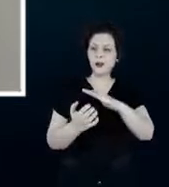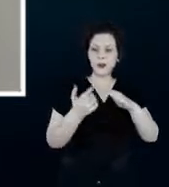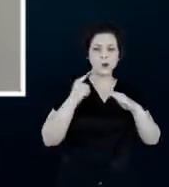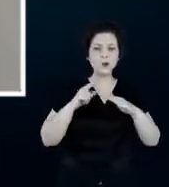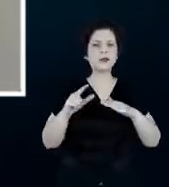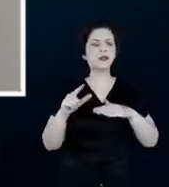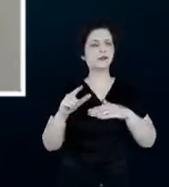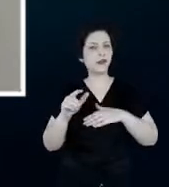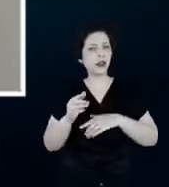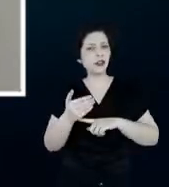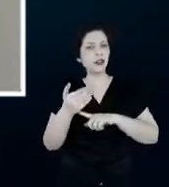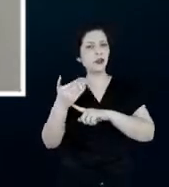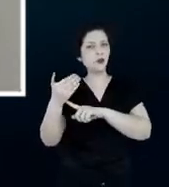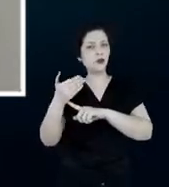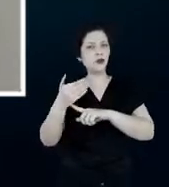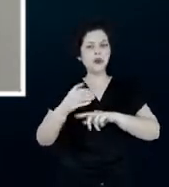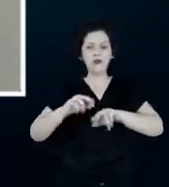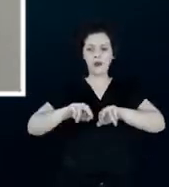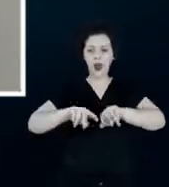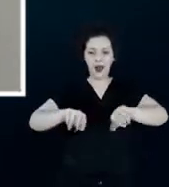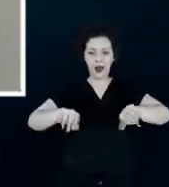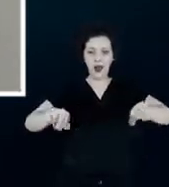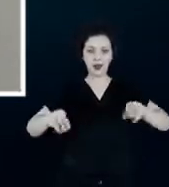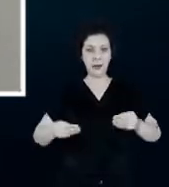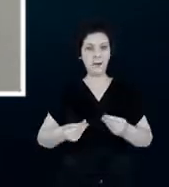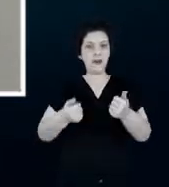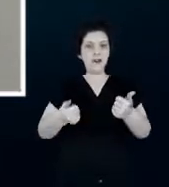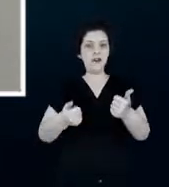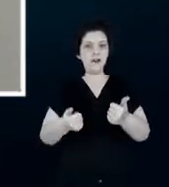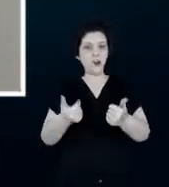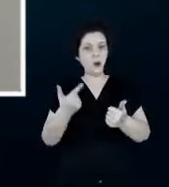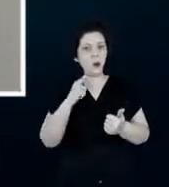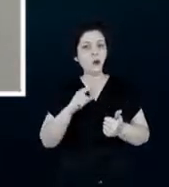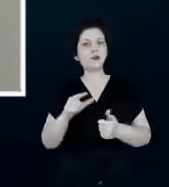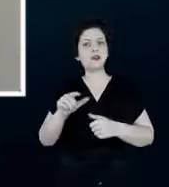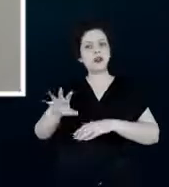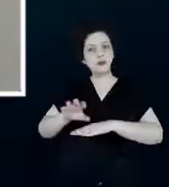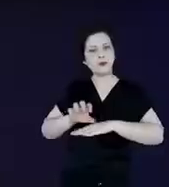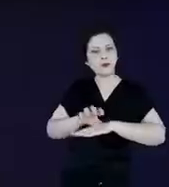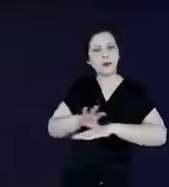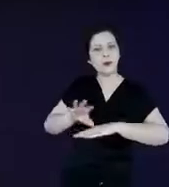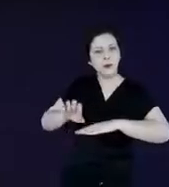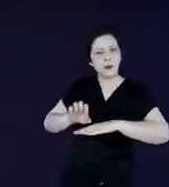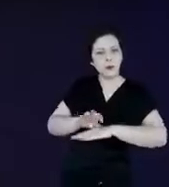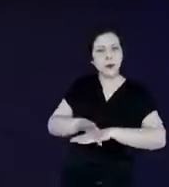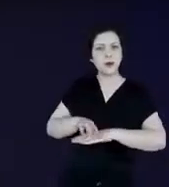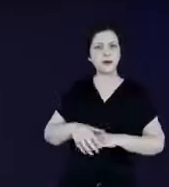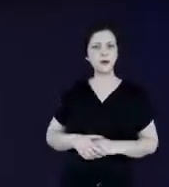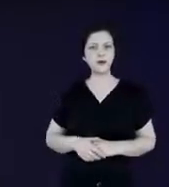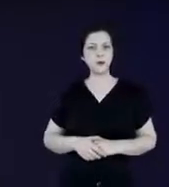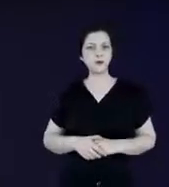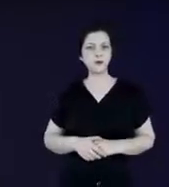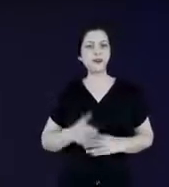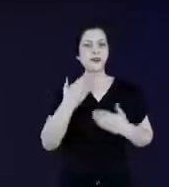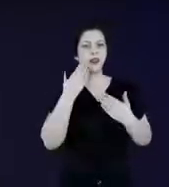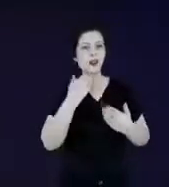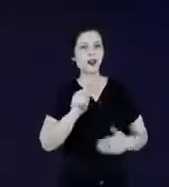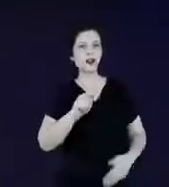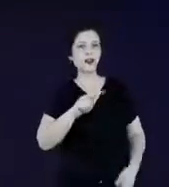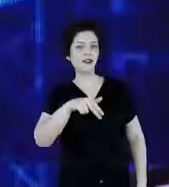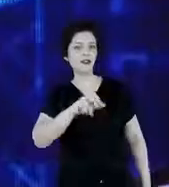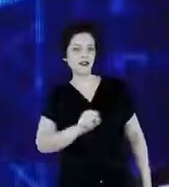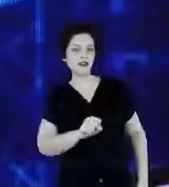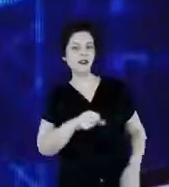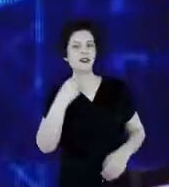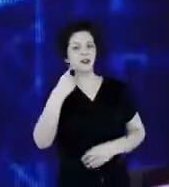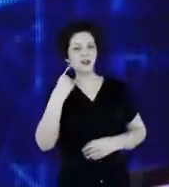tecnológicas, né, as mais eficientes também para esse suprimento. Excelente. Obrigado, Agnes. Obrigado, deputado.